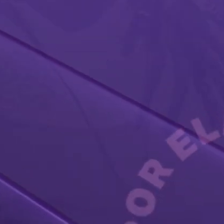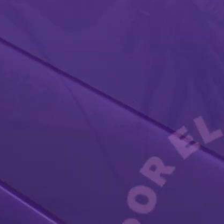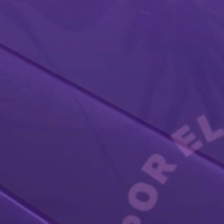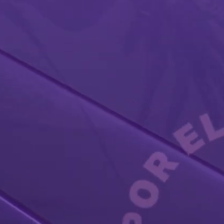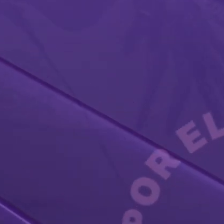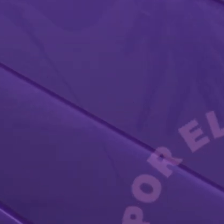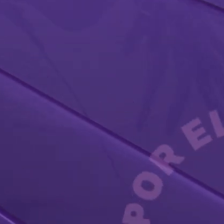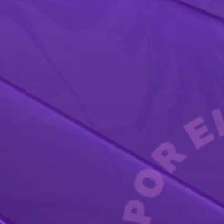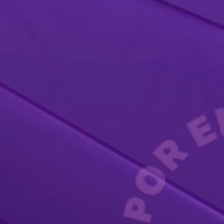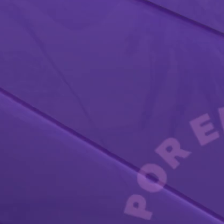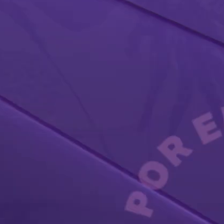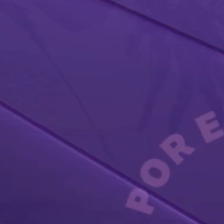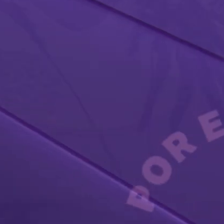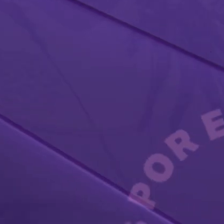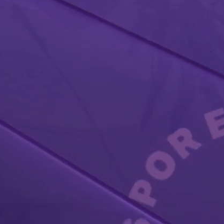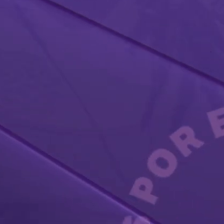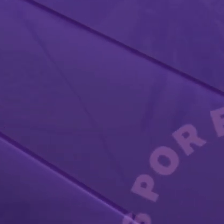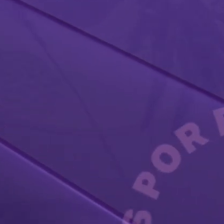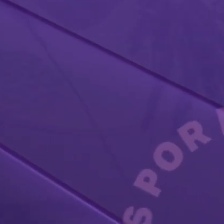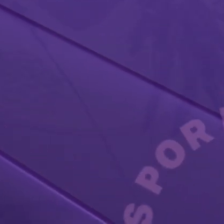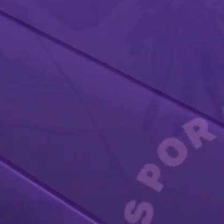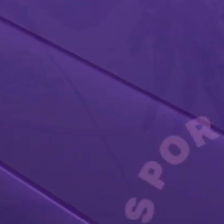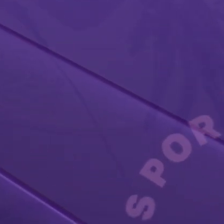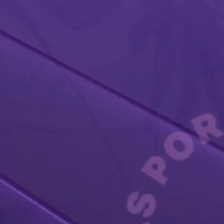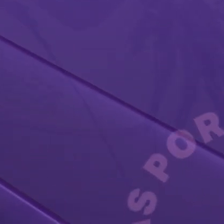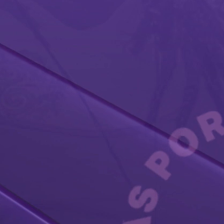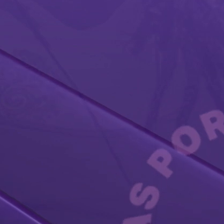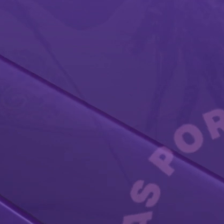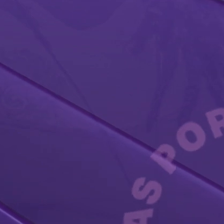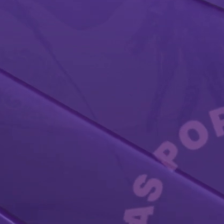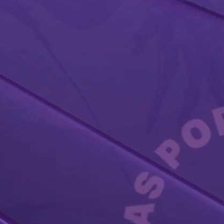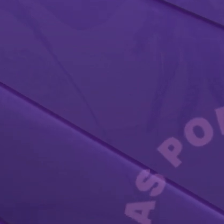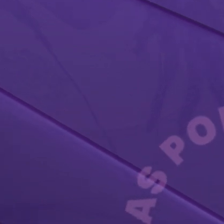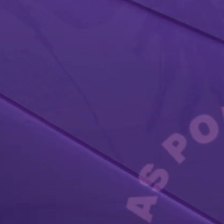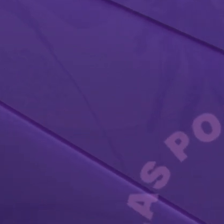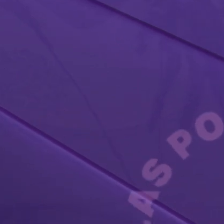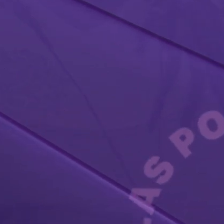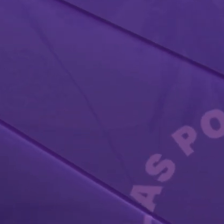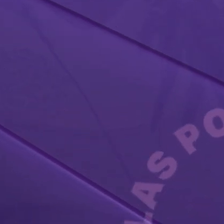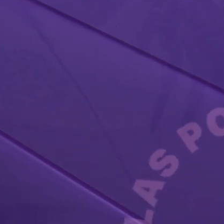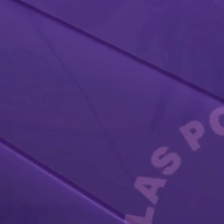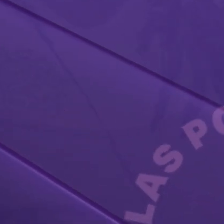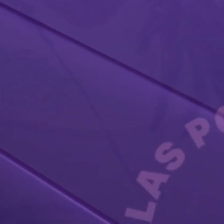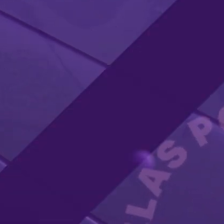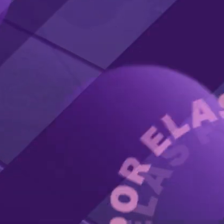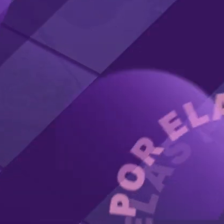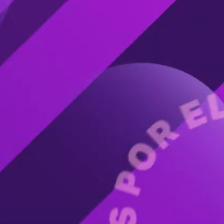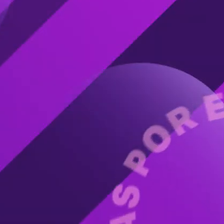Nesta semana discutimos sobre mulheres e cultura. Hoje preparamos um resumo com os pontos mais